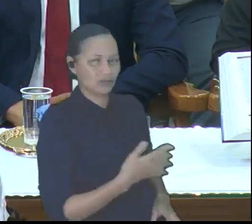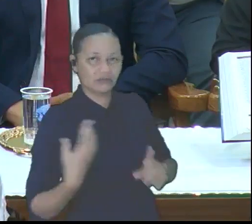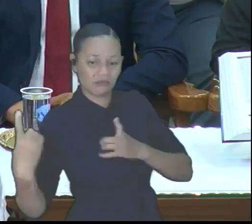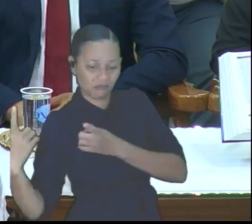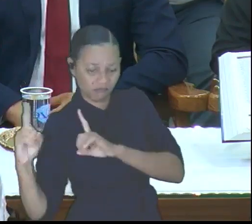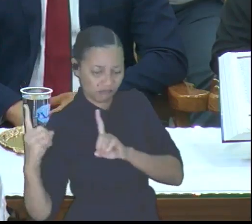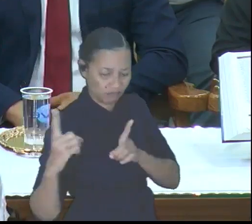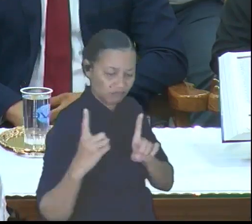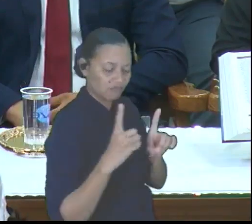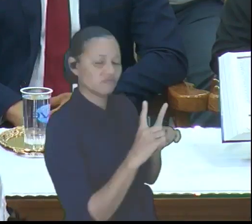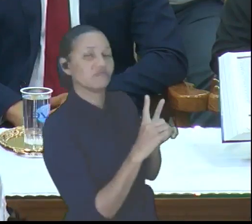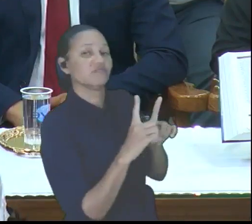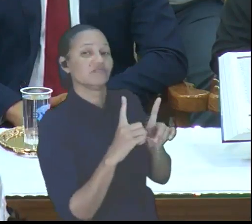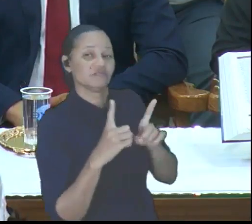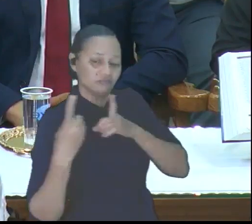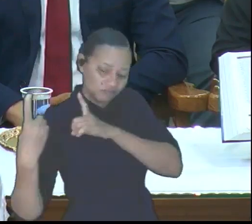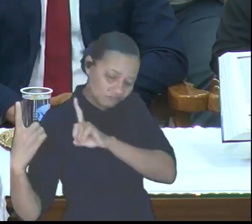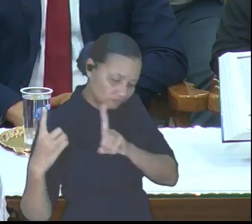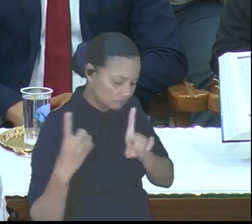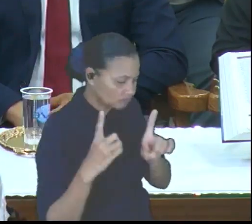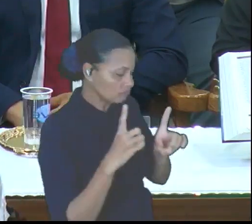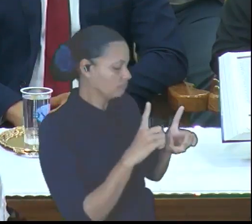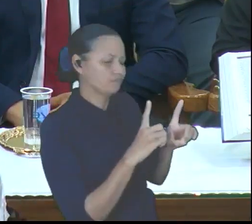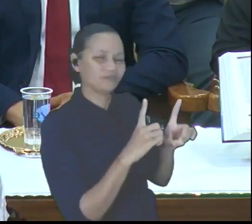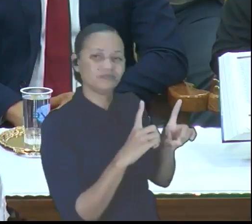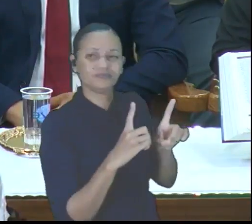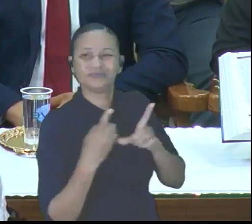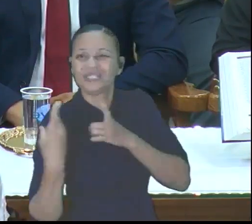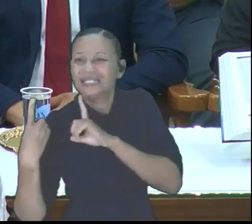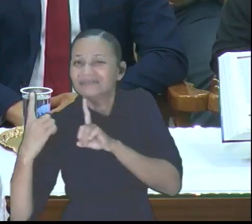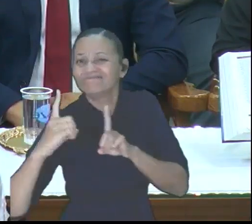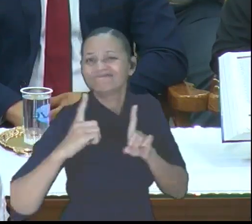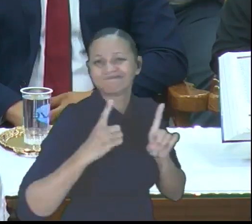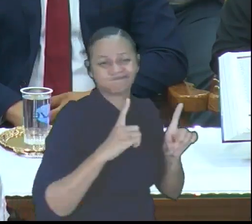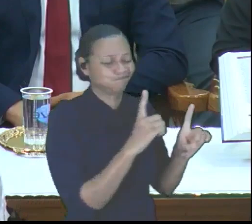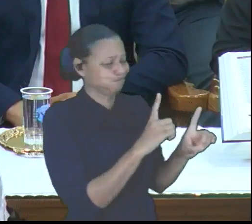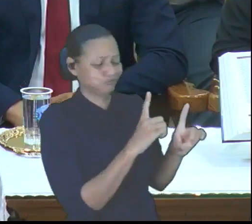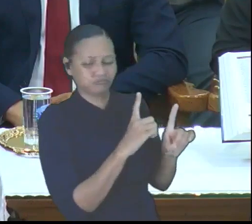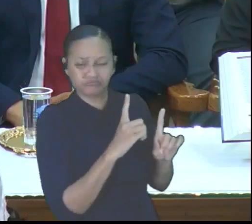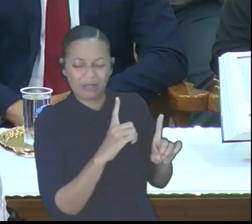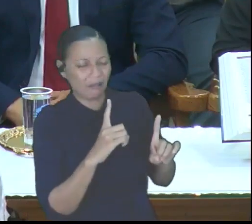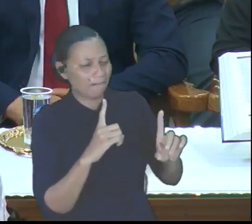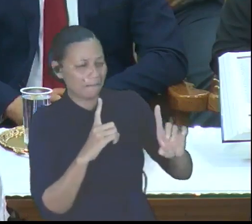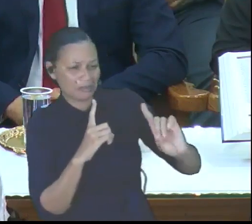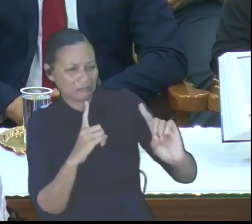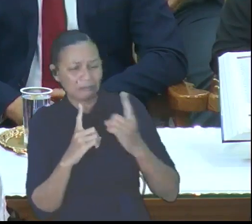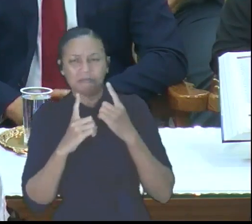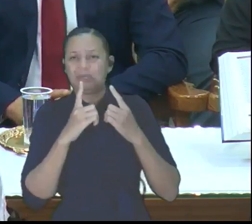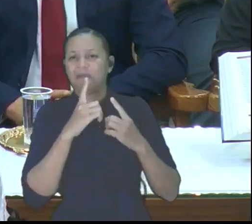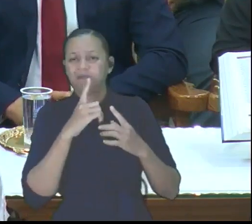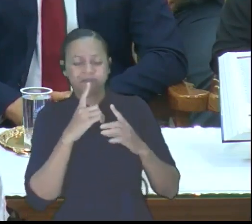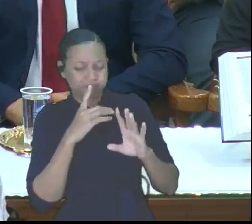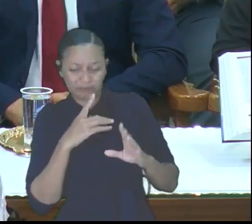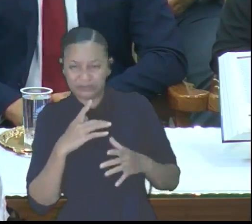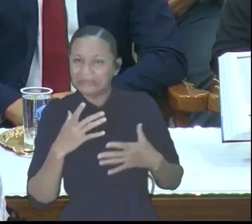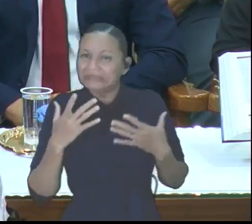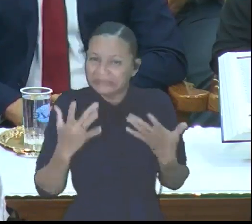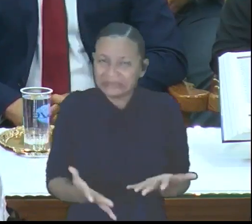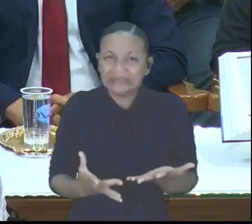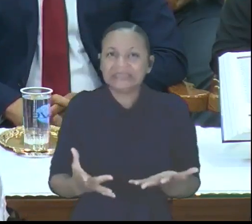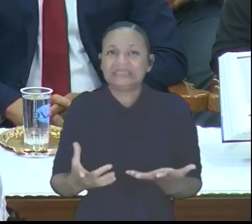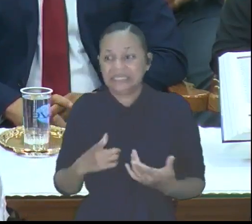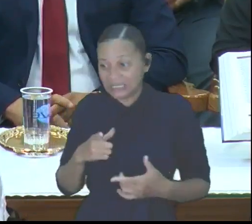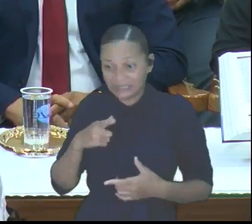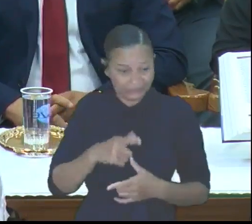alguém atravessa, alguém interrompe. No meio do caminho alguém resolve atravessar a fila. A senha era